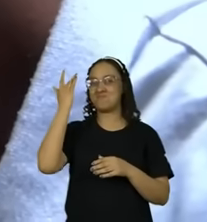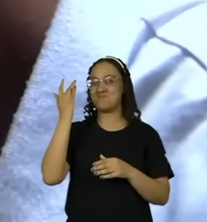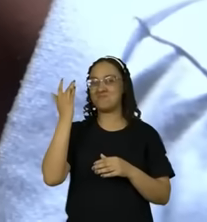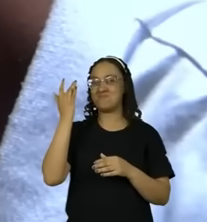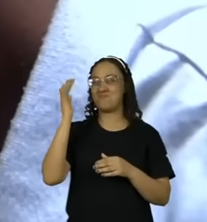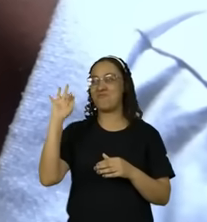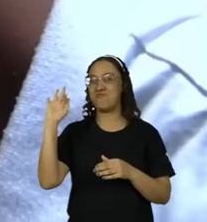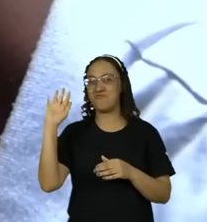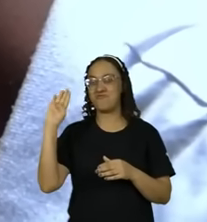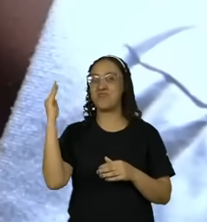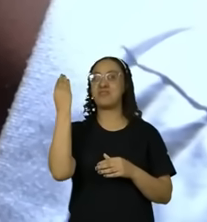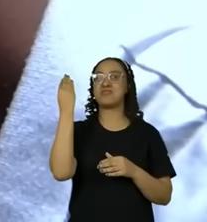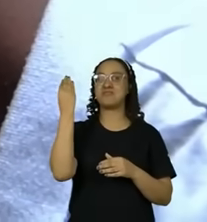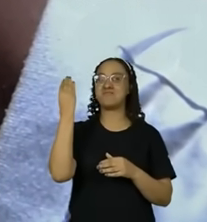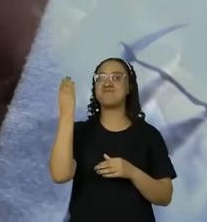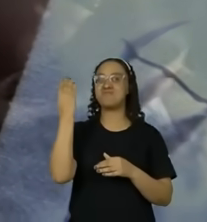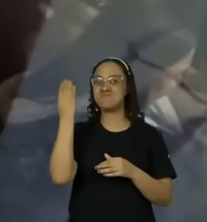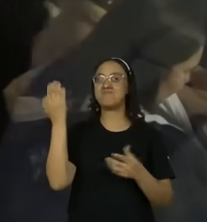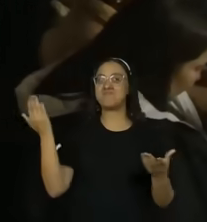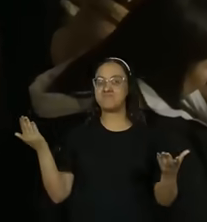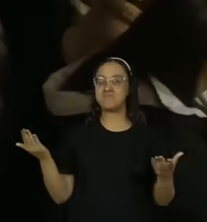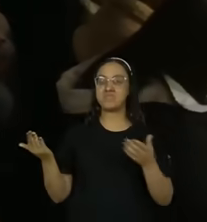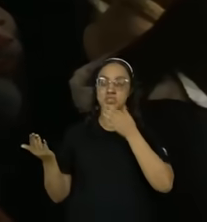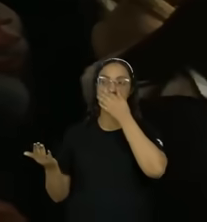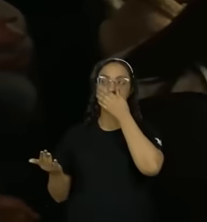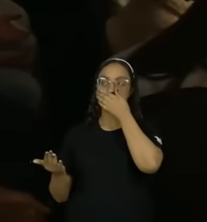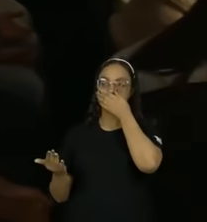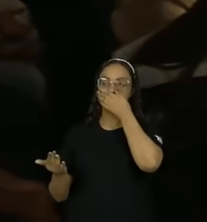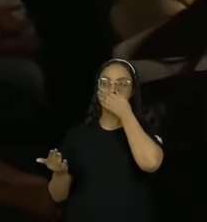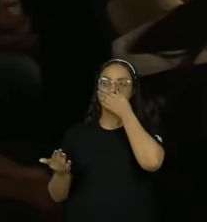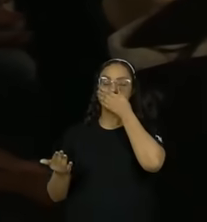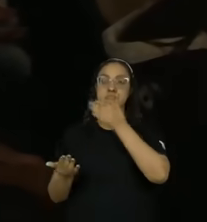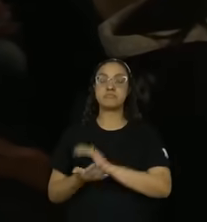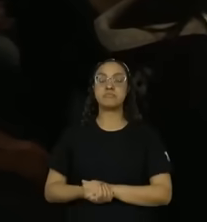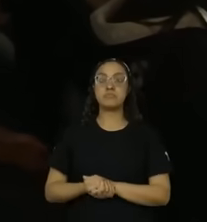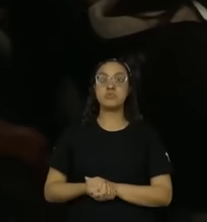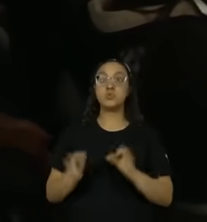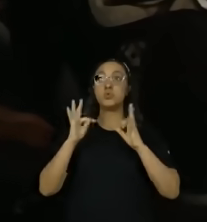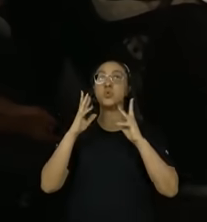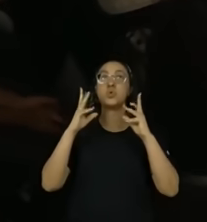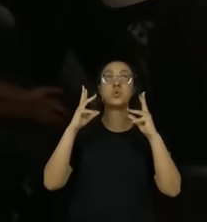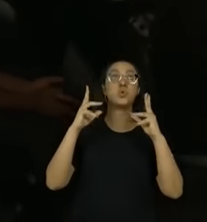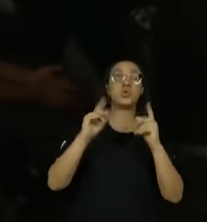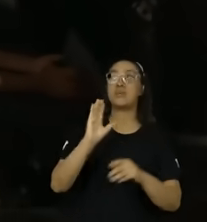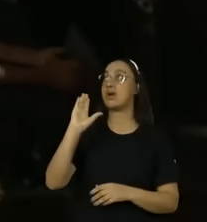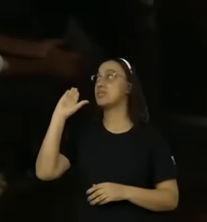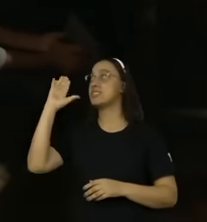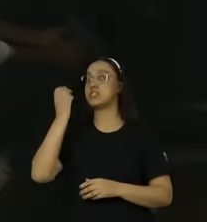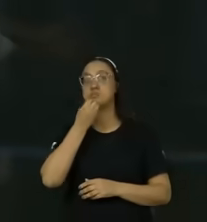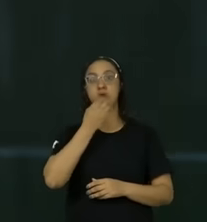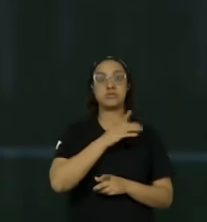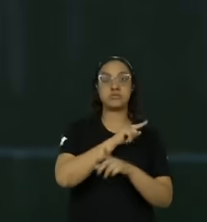Porque tudo coopera para o bem daqueles que amam a Deus, segundo o seu propósito. Deus vai curar toda a amargura do seu